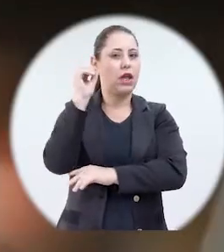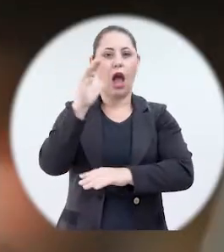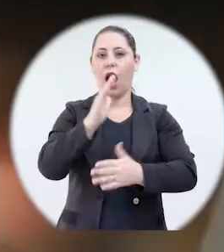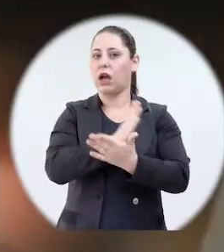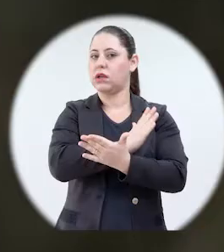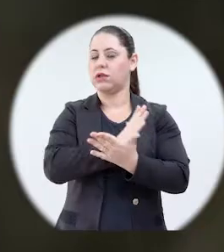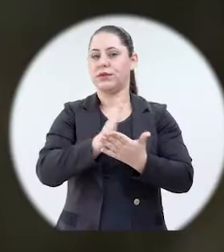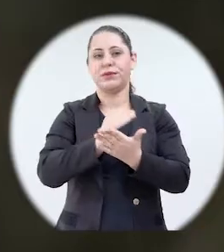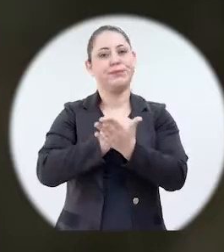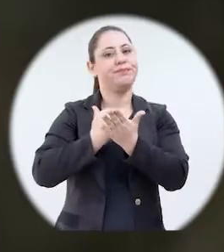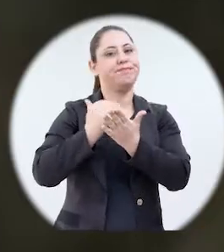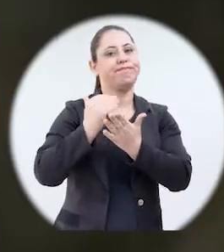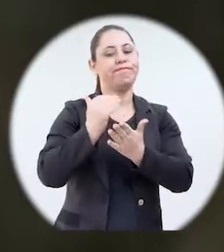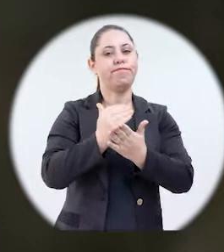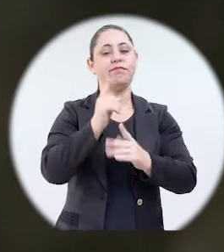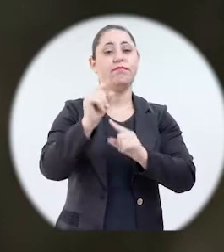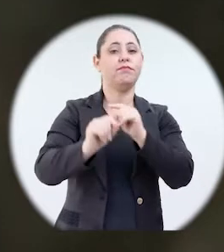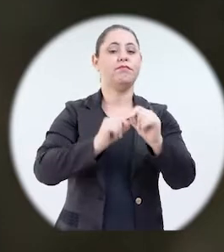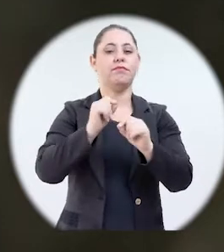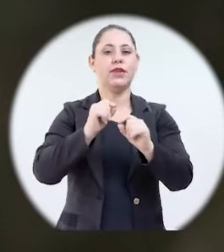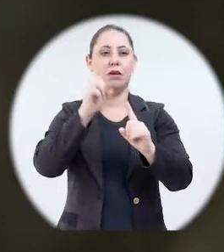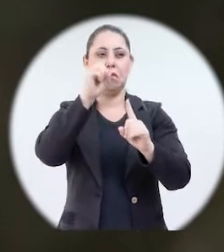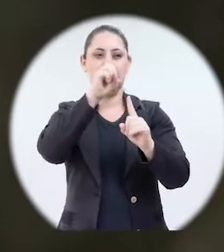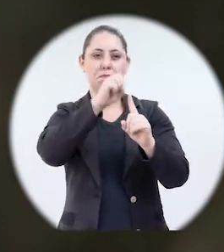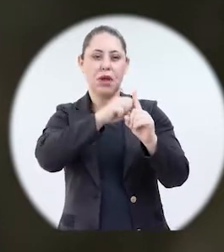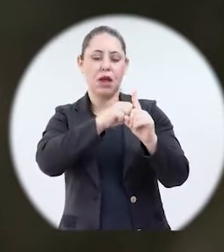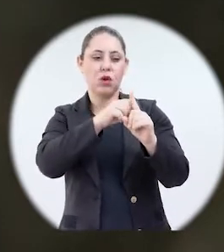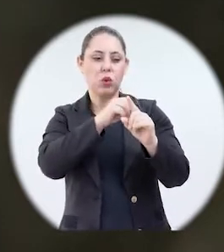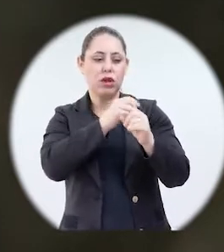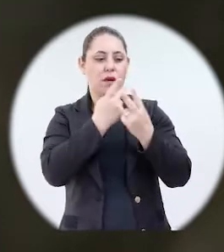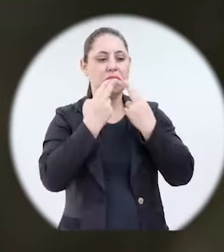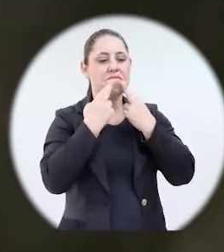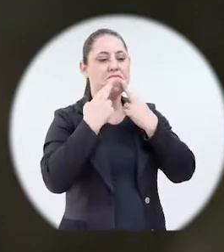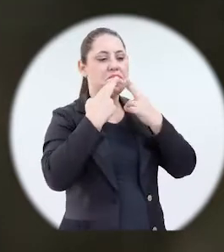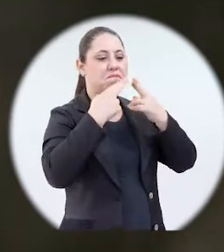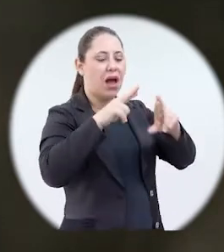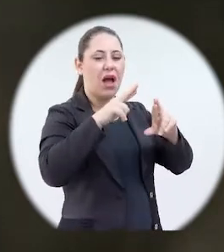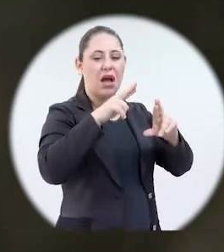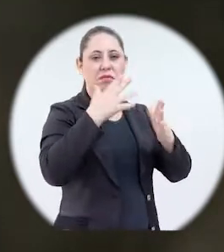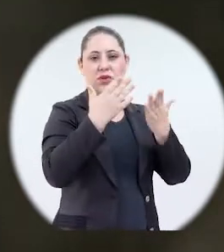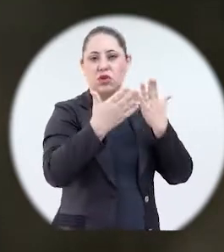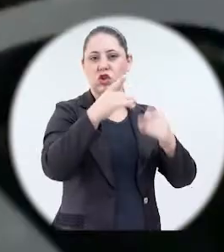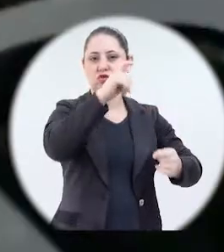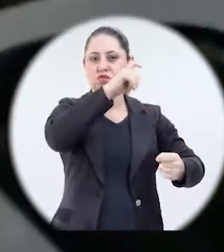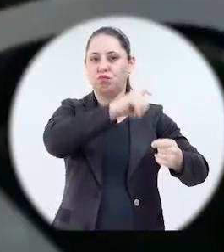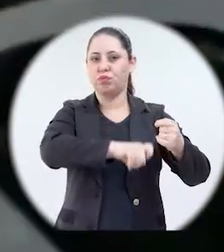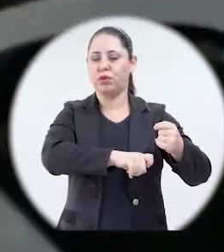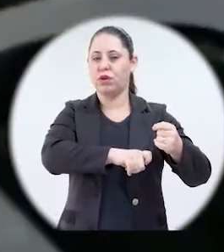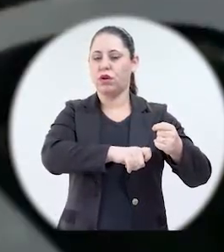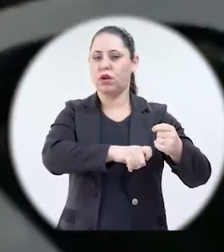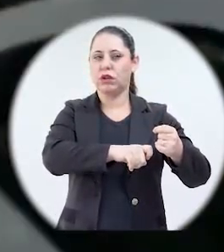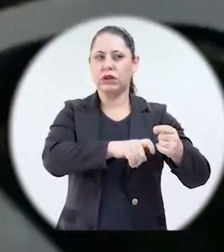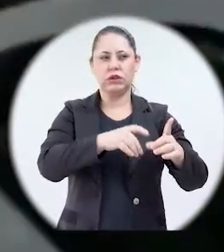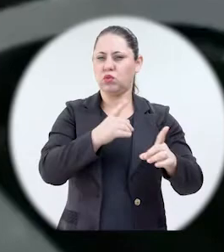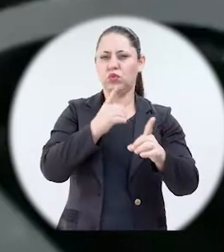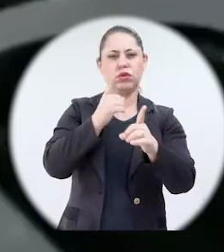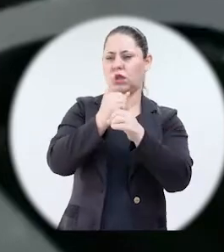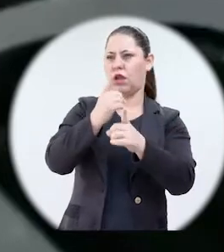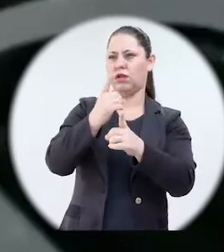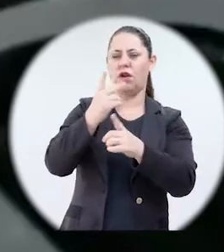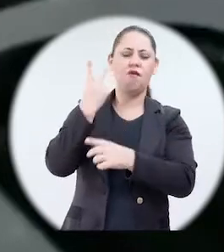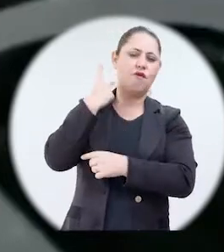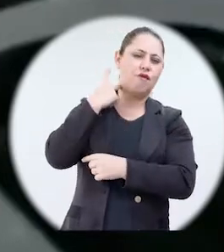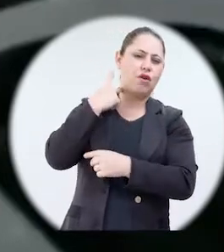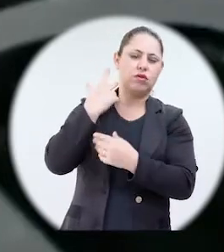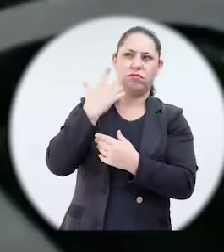que muitas vezes começam a partir de agressões psicológicas e sexuais pouco identificadas